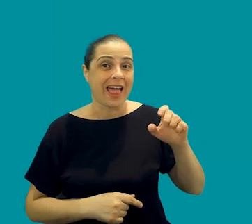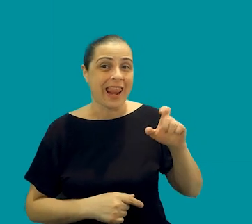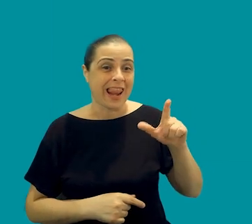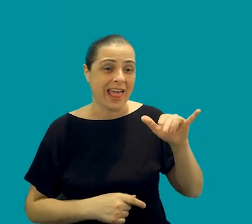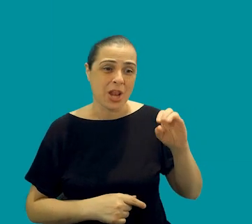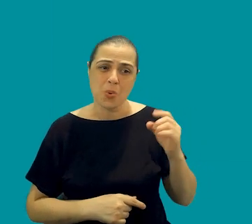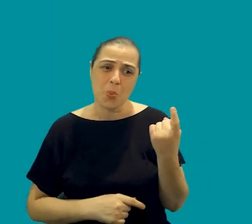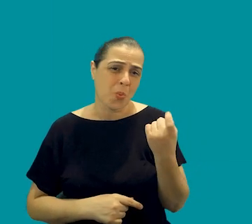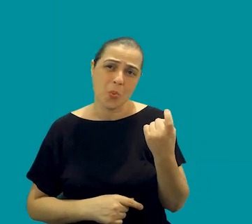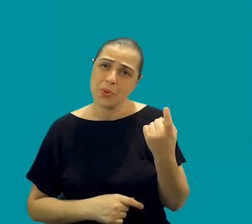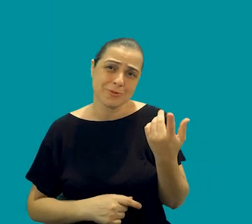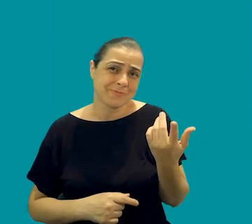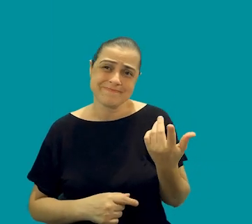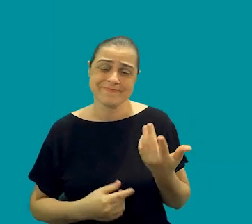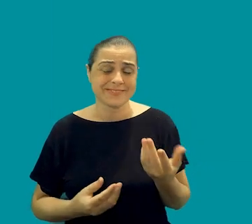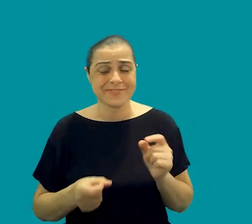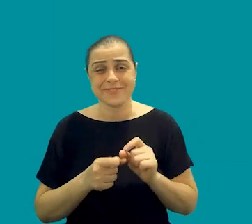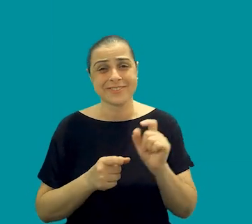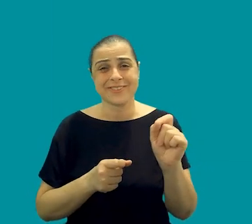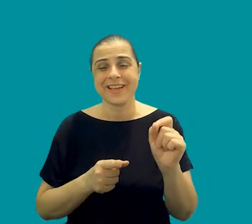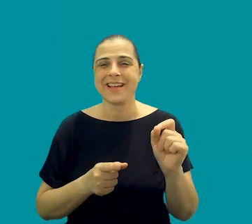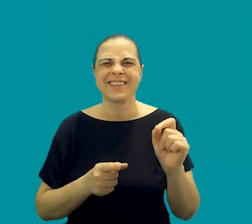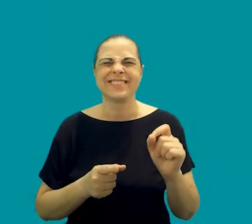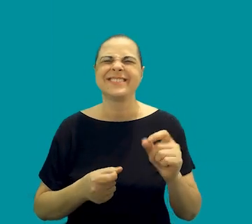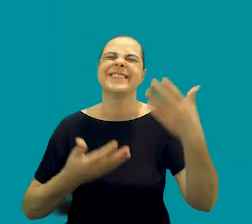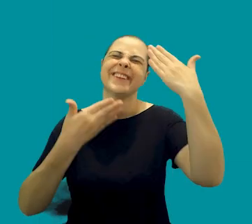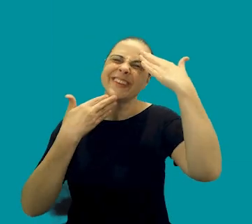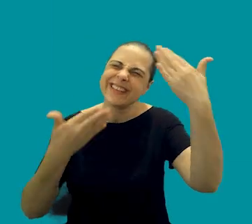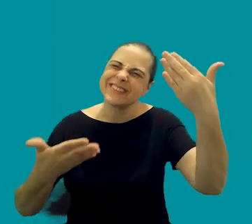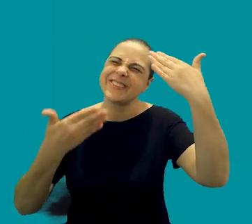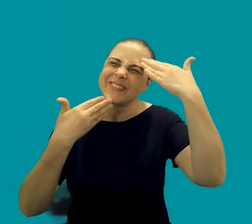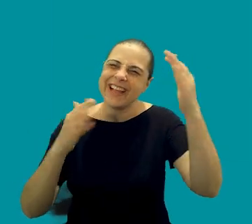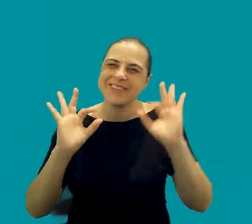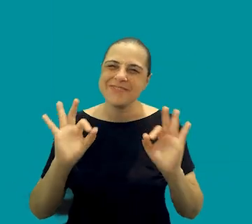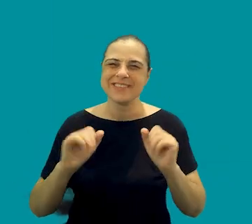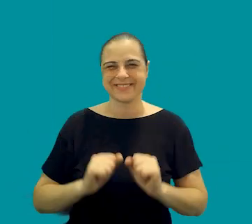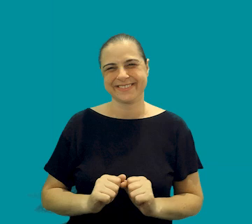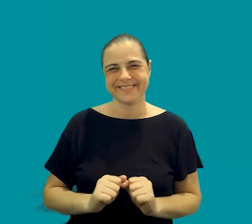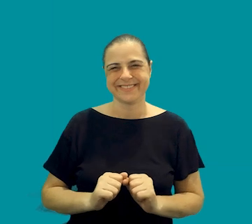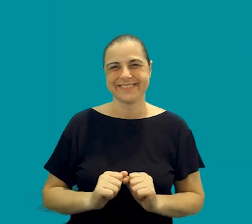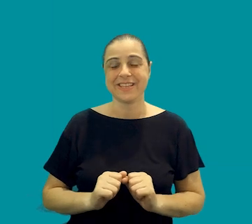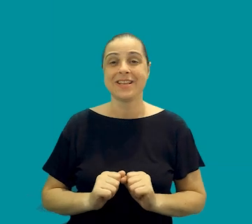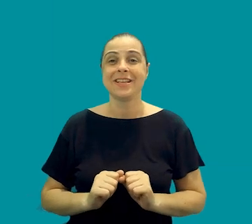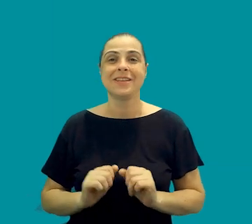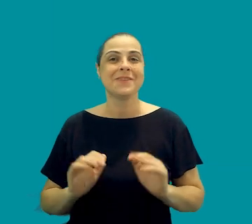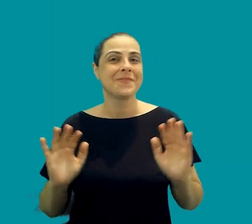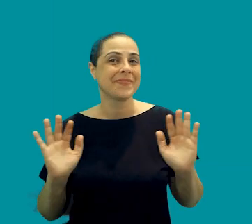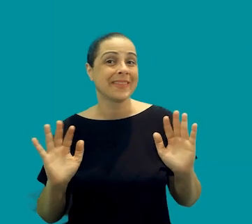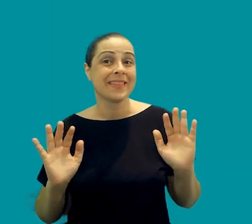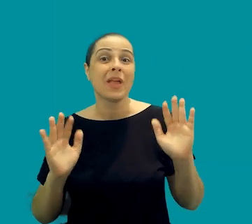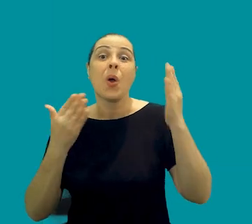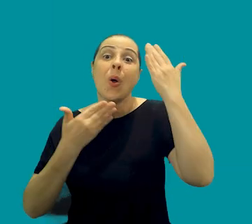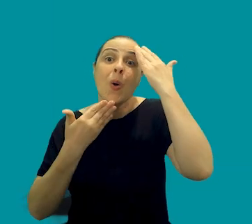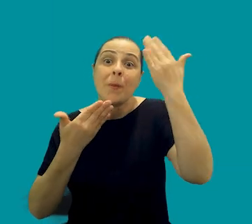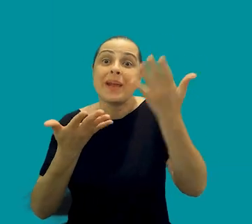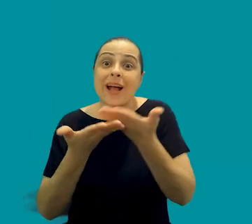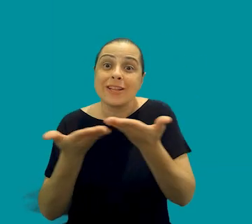único, a gente só tem uns. Mas eu quero agradecer, obrigado mesmo. Gente,